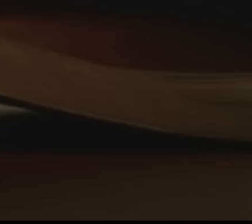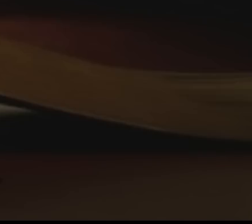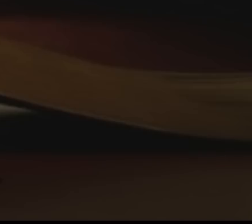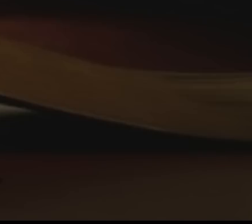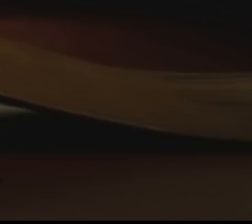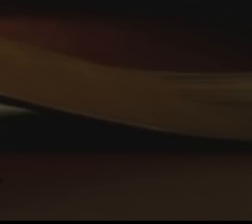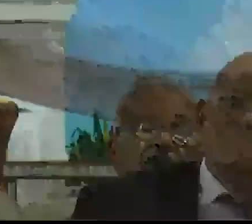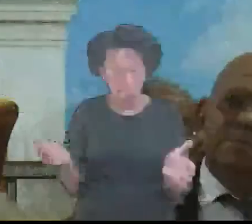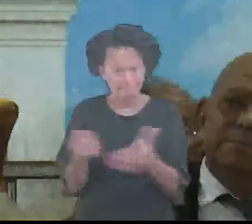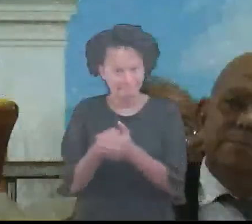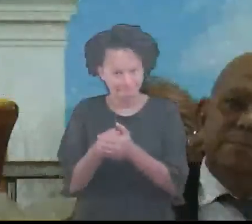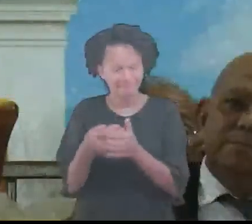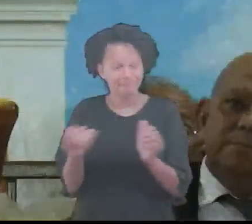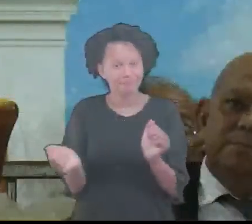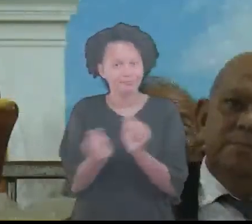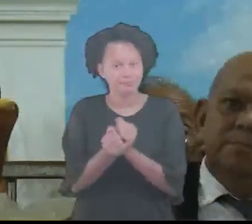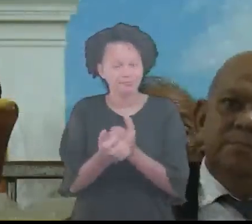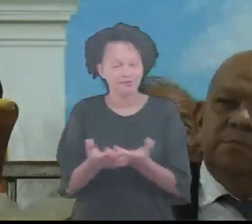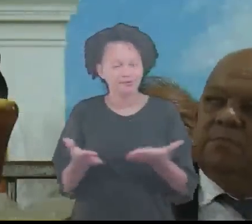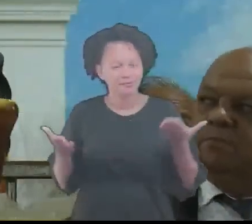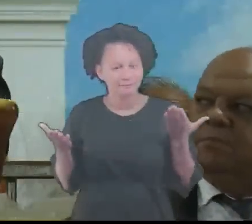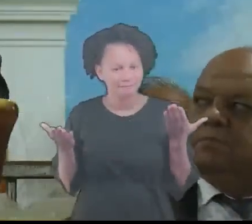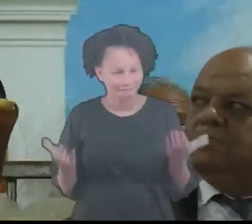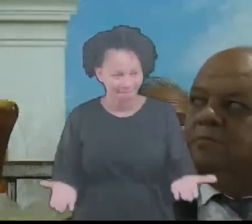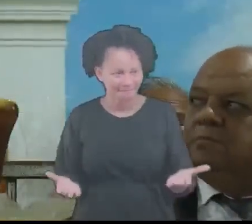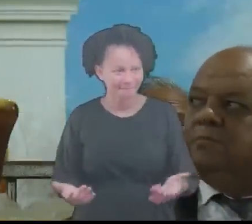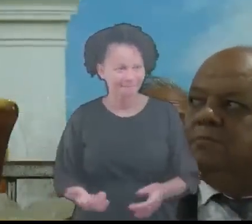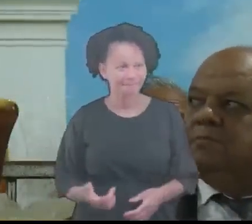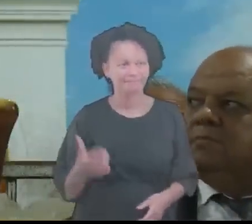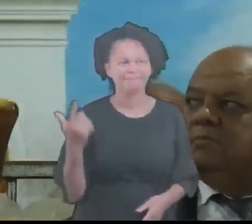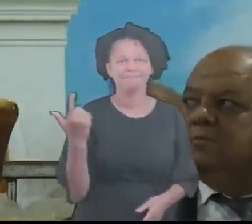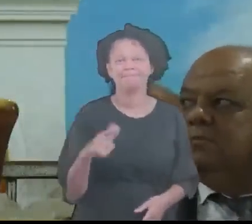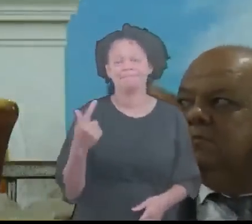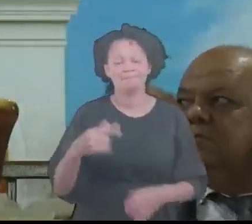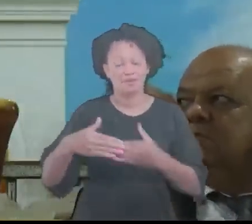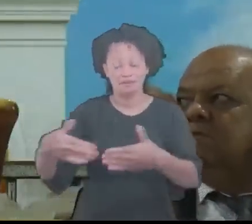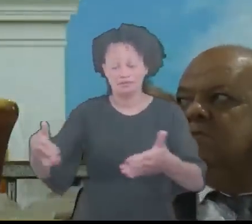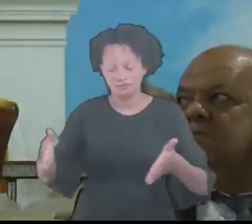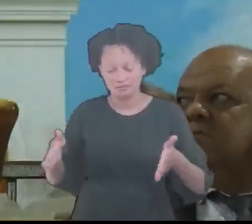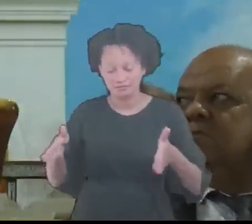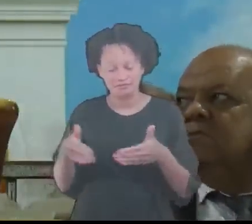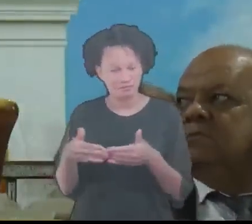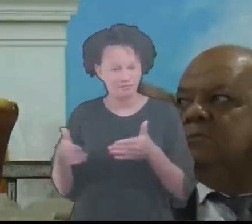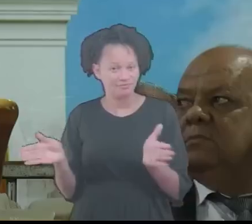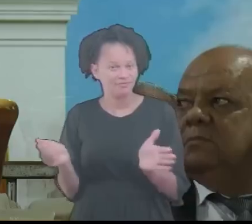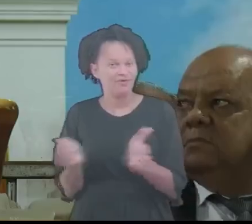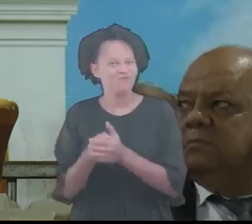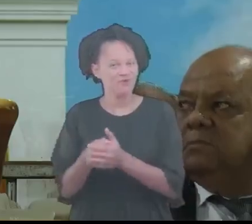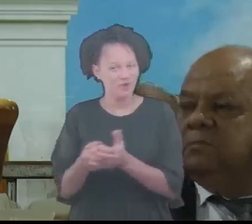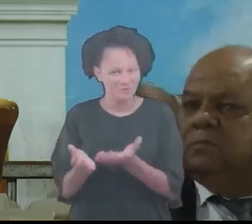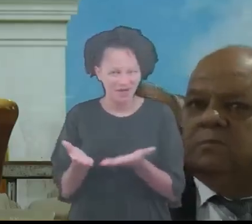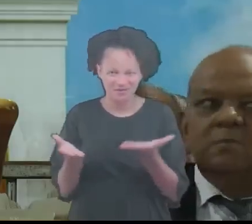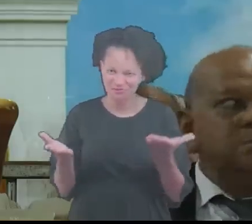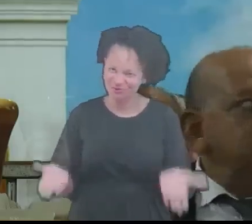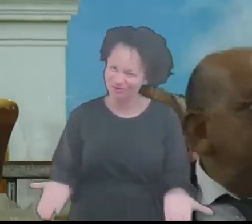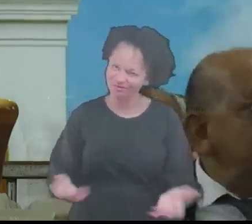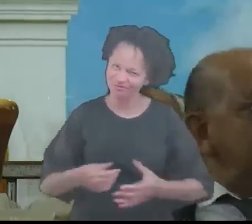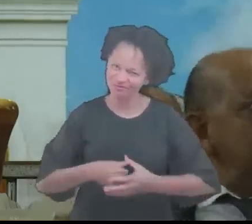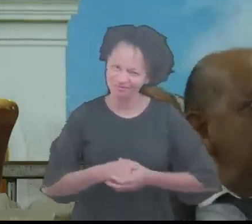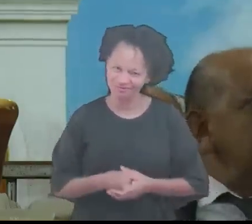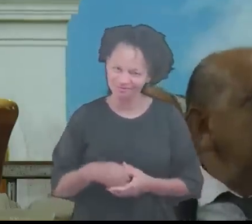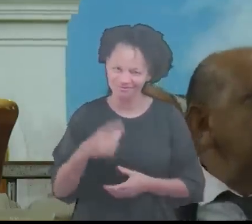foi? Mas aqui ela não está na recâmara. Na recâmara ela ainda